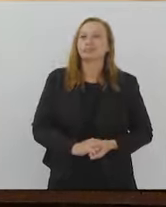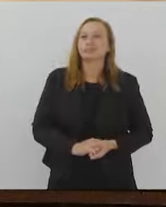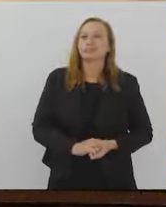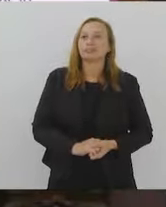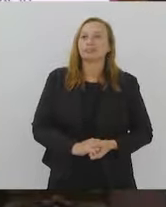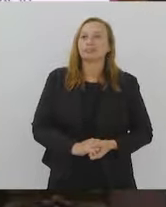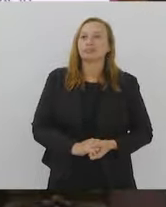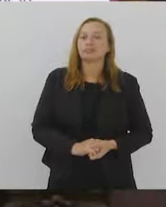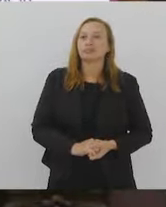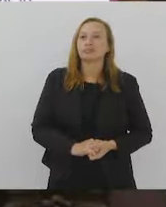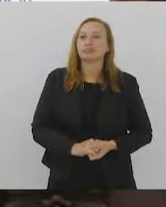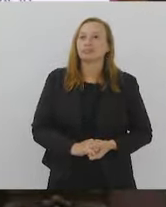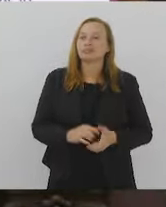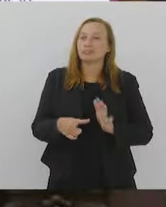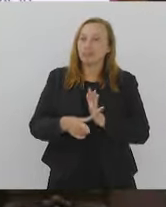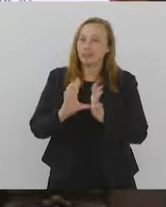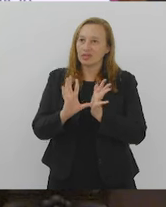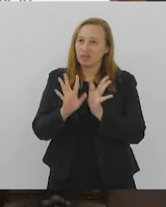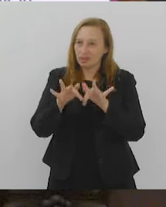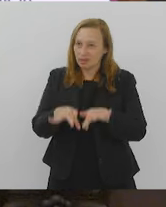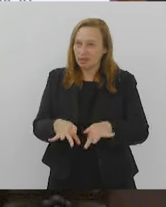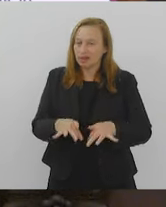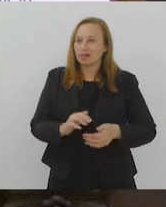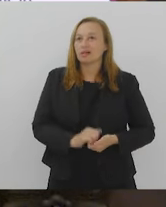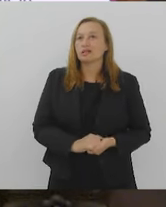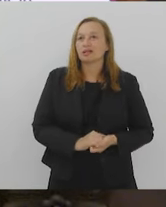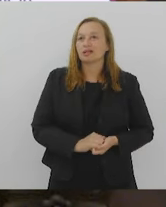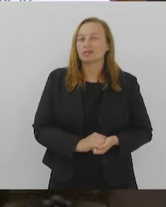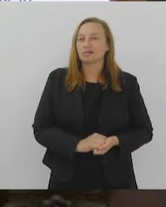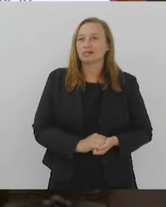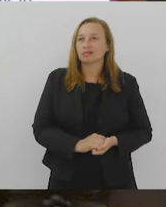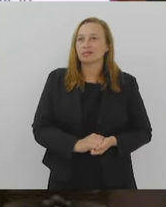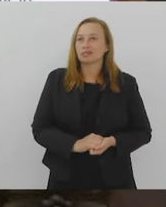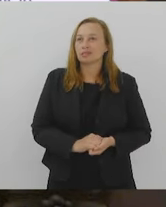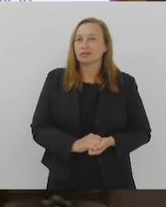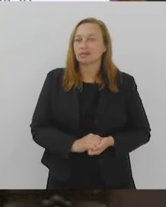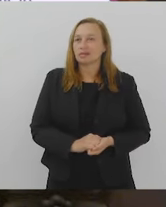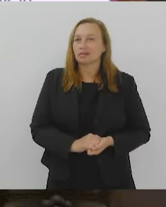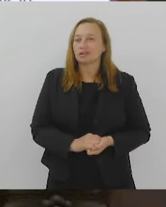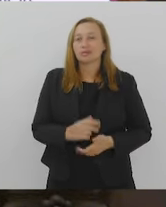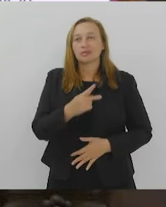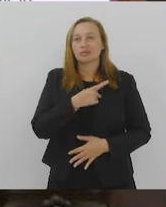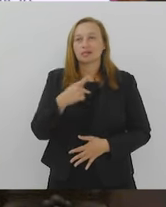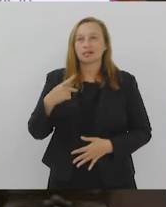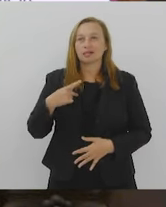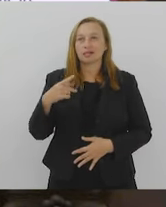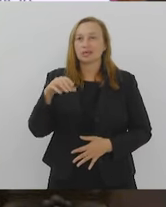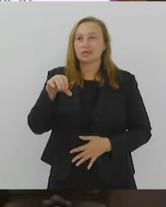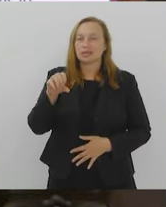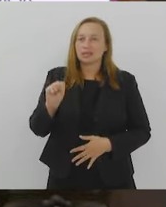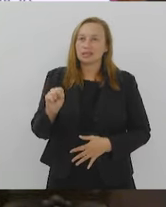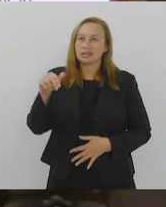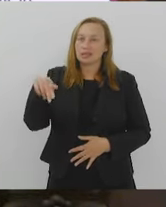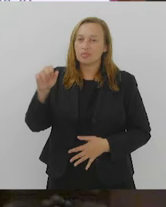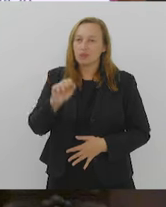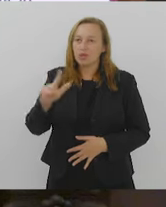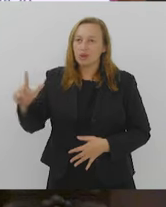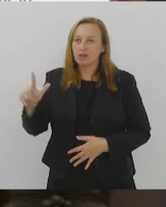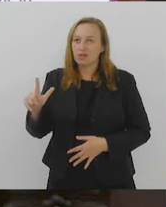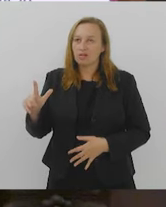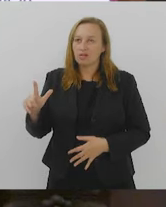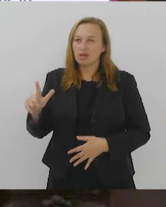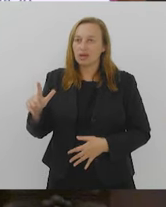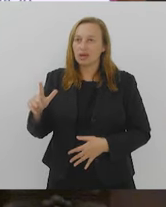Vou, antes de encerrar, o nosso pastor Samuel Câmara vai dar a bênção apostólica e